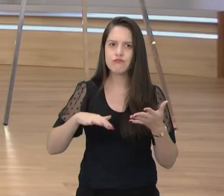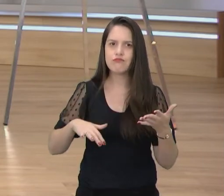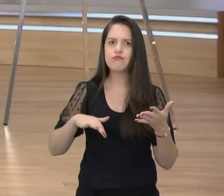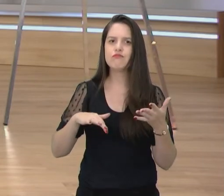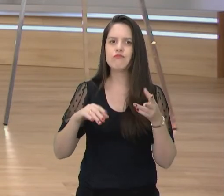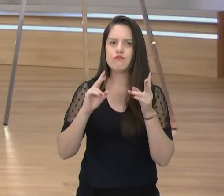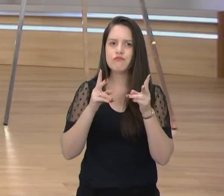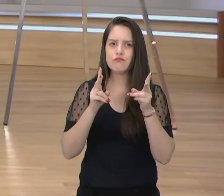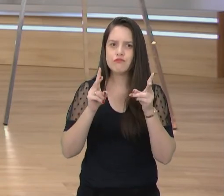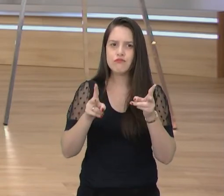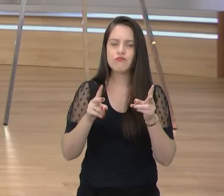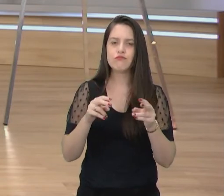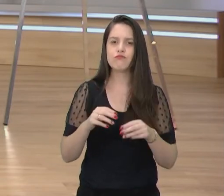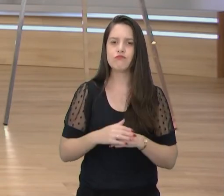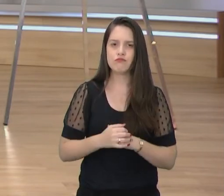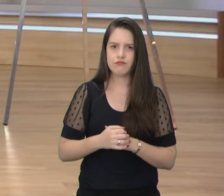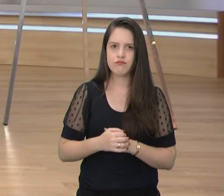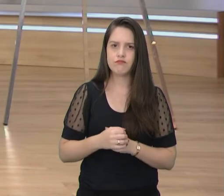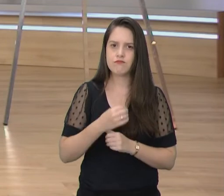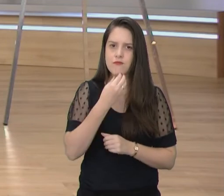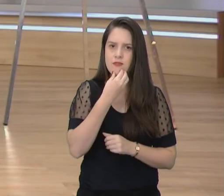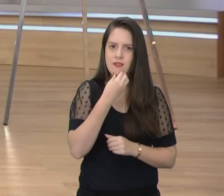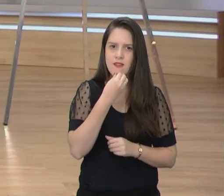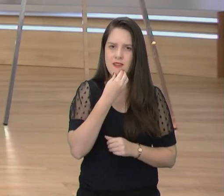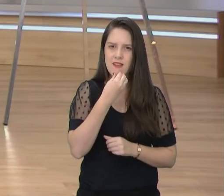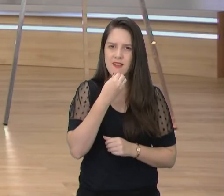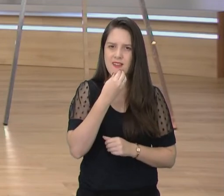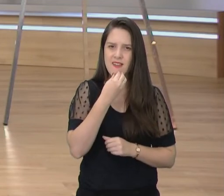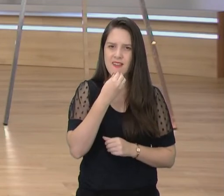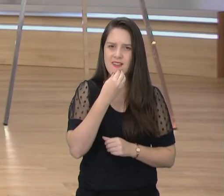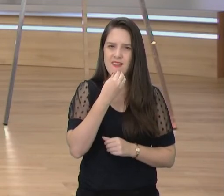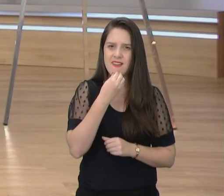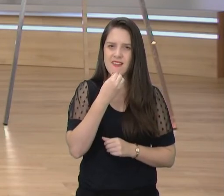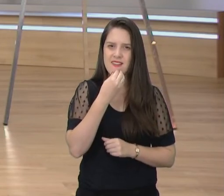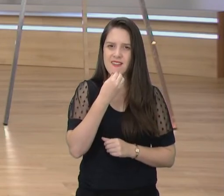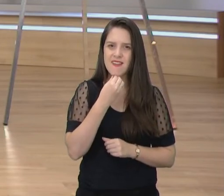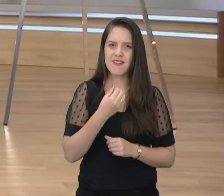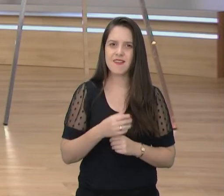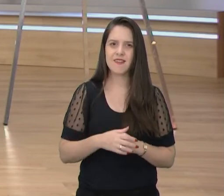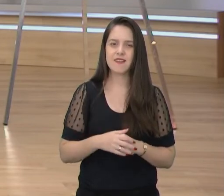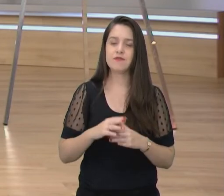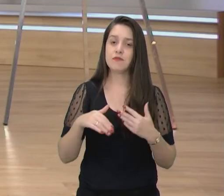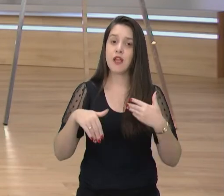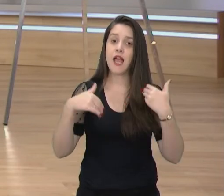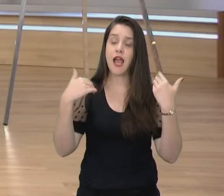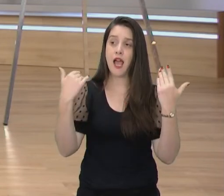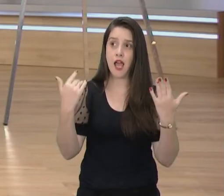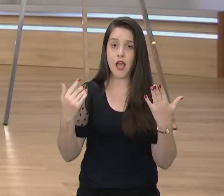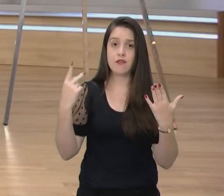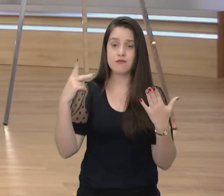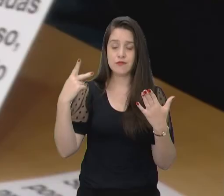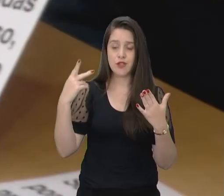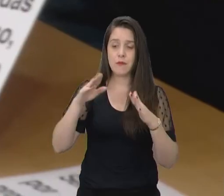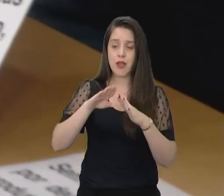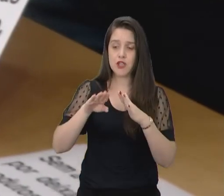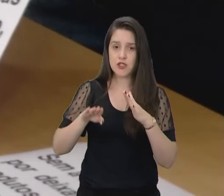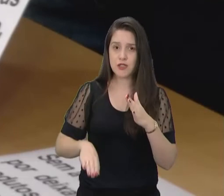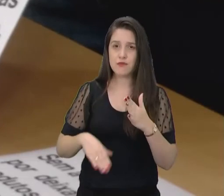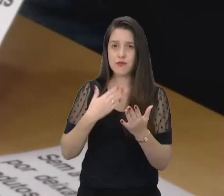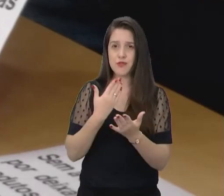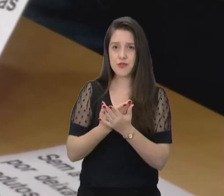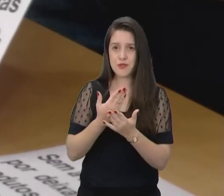de móveis. Muito bom. Depois, o que nós temos aqui, ó? Apesar de seu baixo nível de